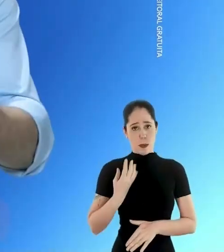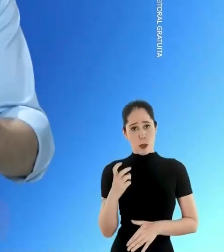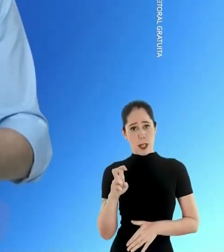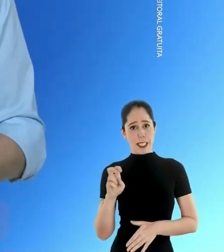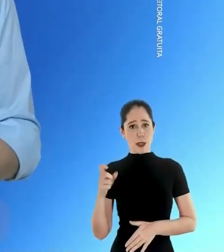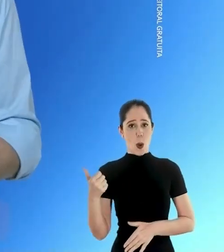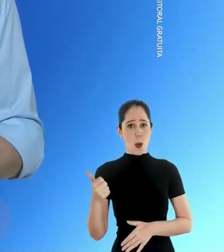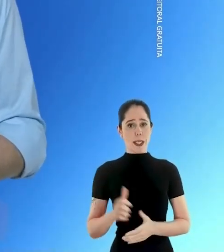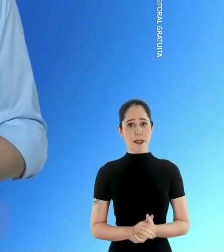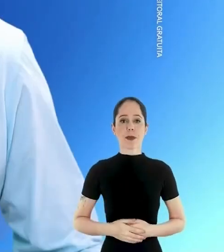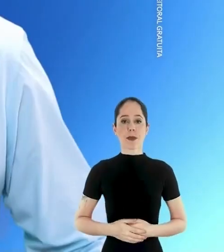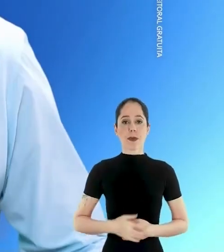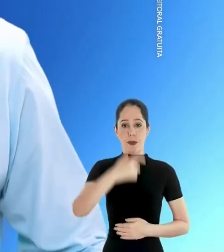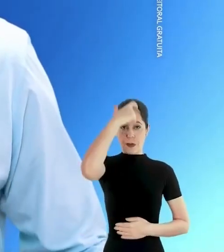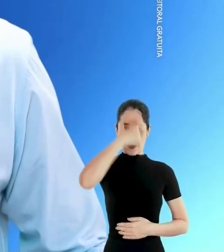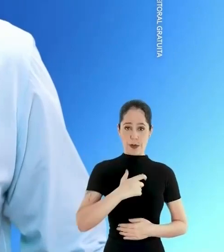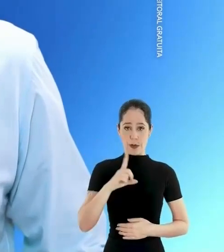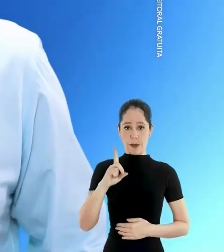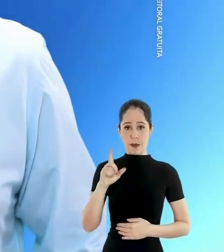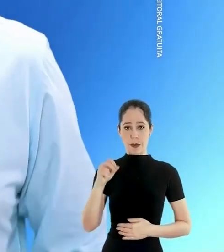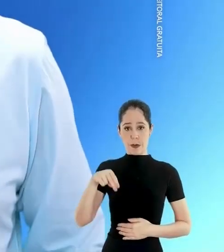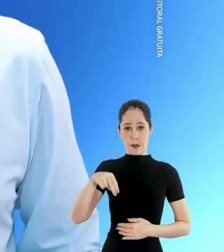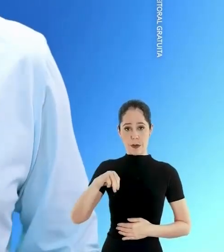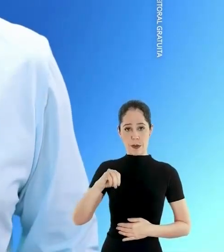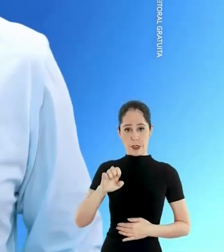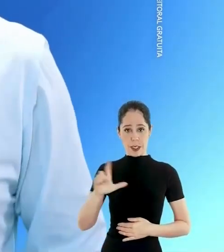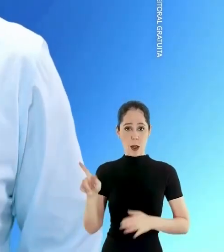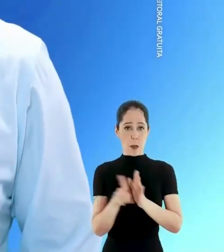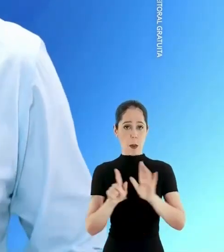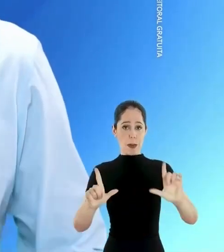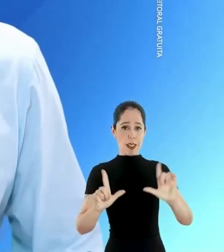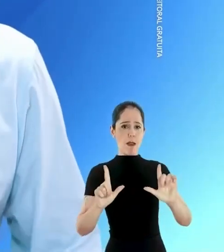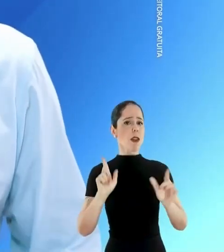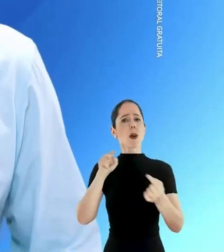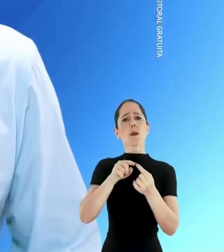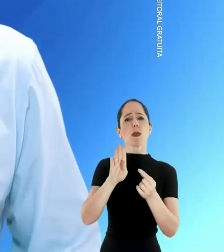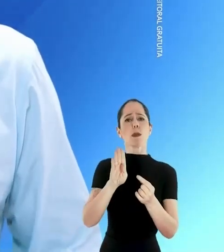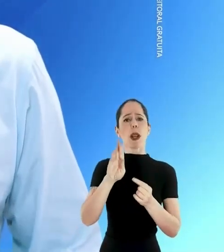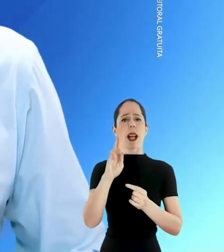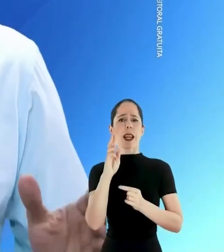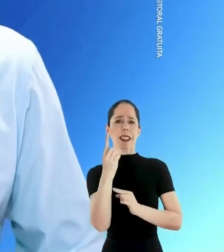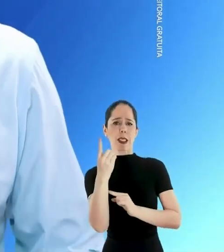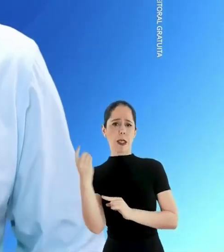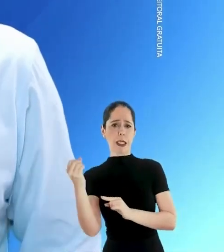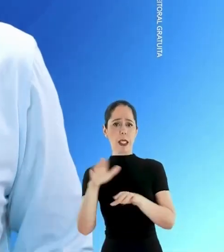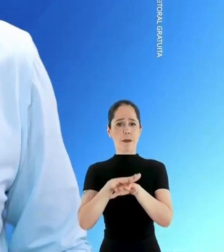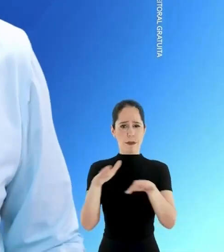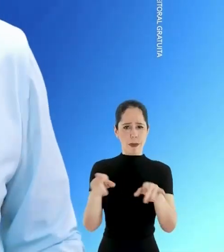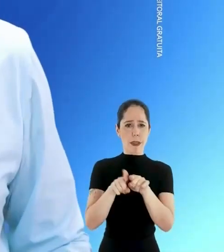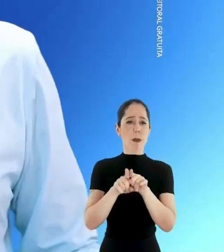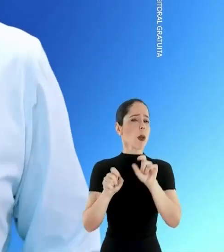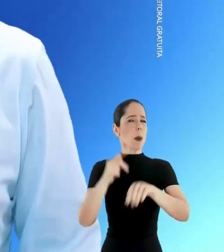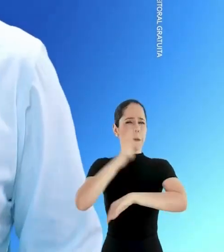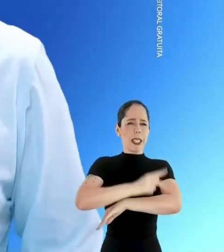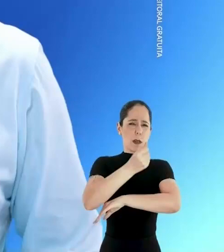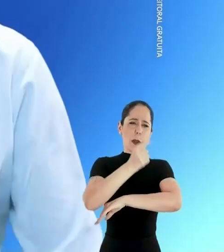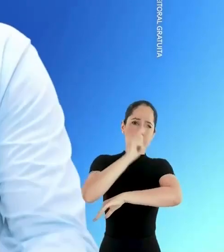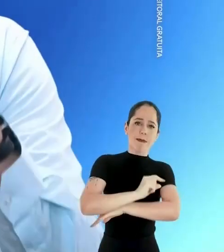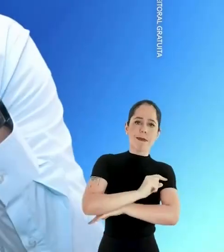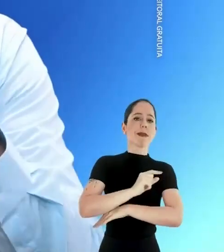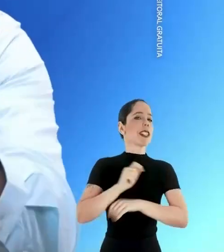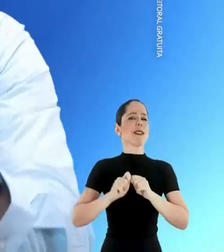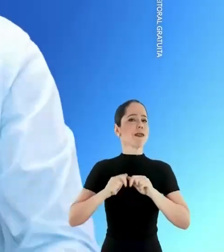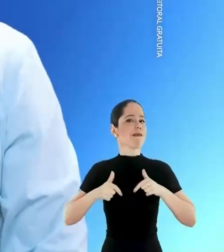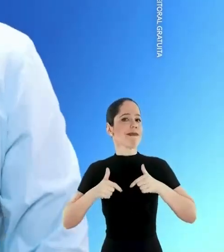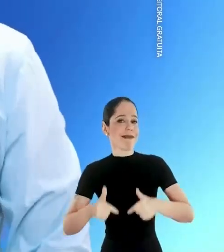Redecker, 4511. Eu sou o Daniel Tzerciak, o Daniel da TV, pela duplicação da BR-116, redução da tarifa de